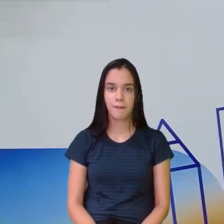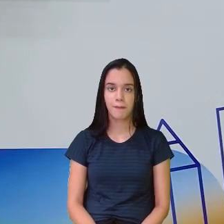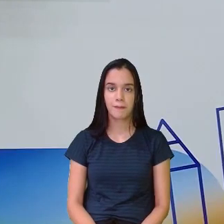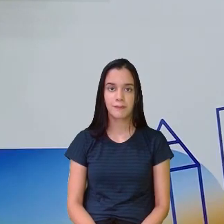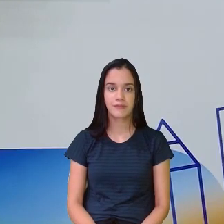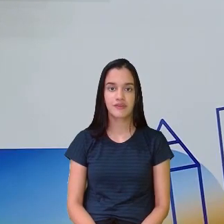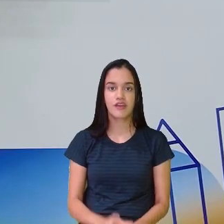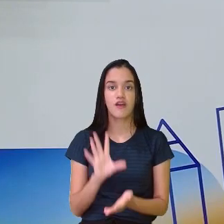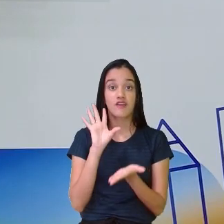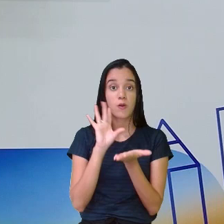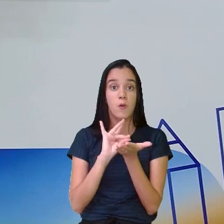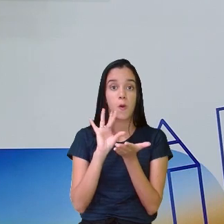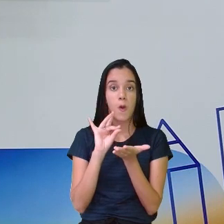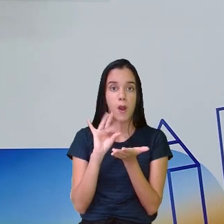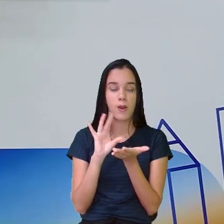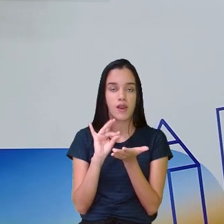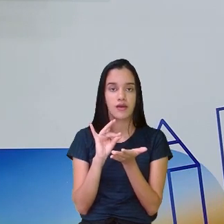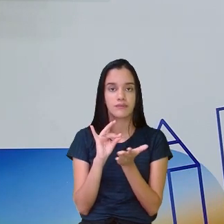com as pernas.